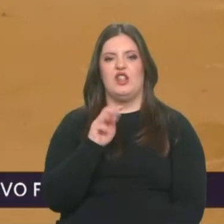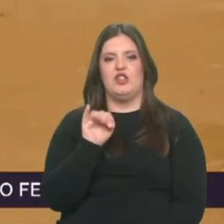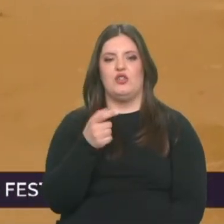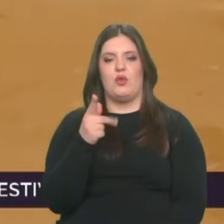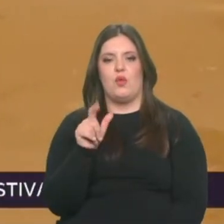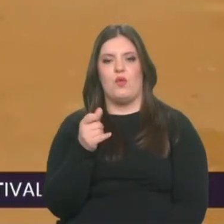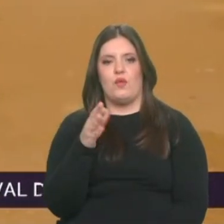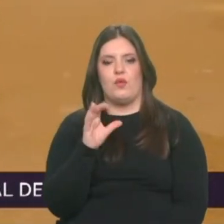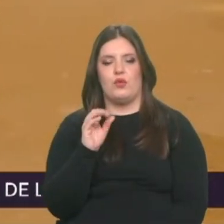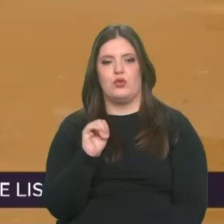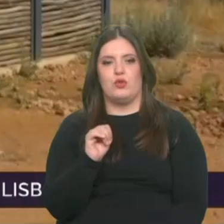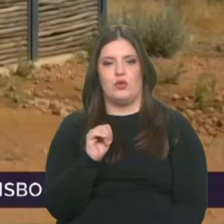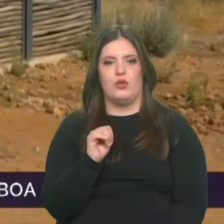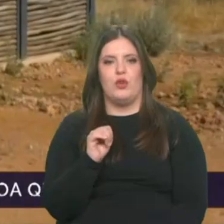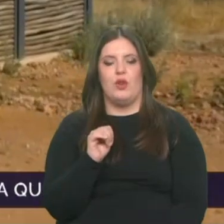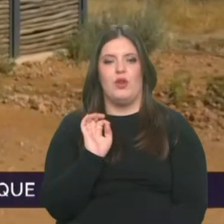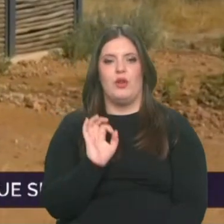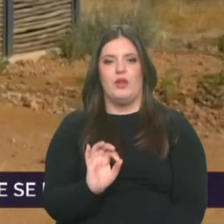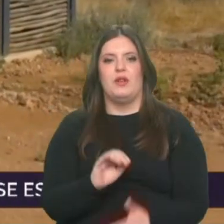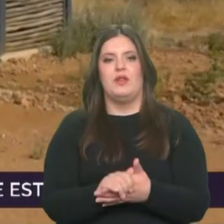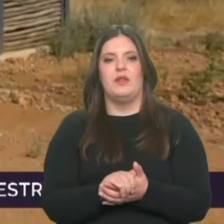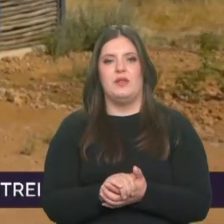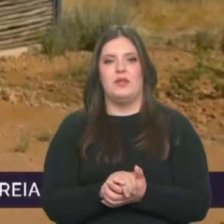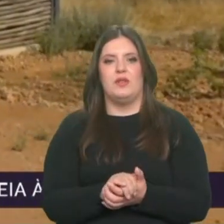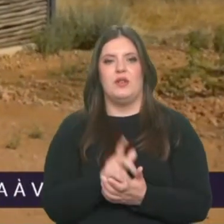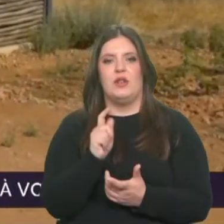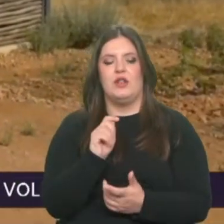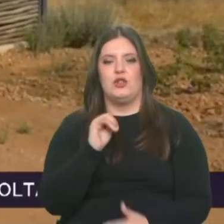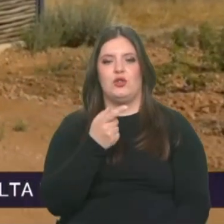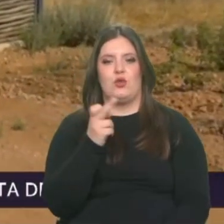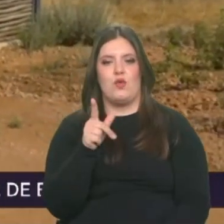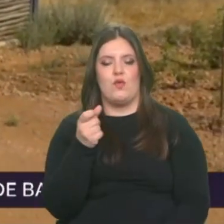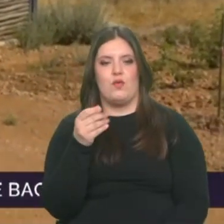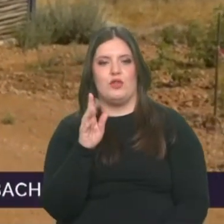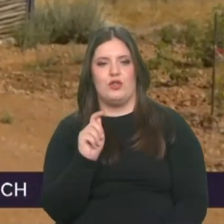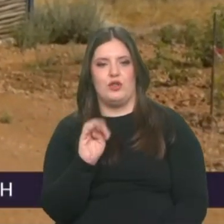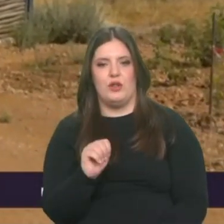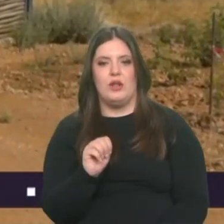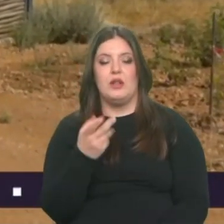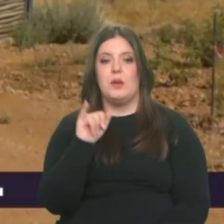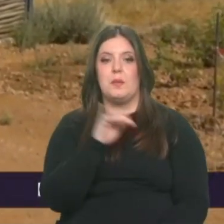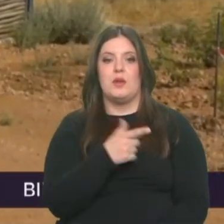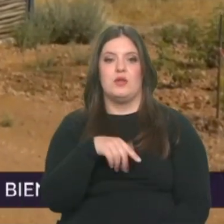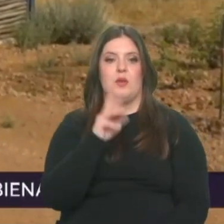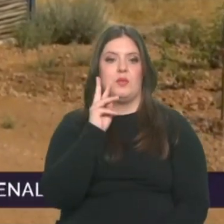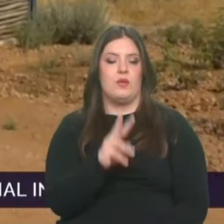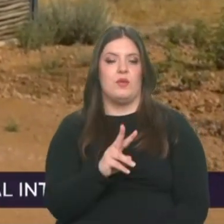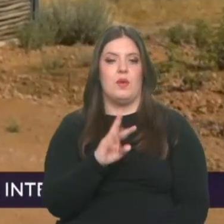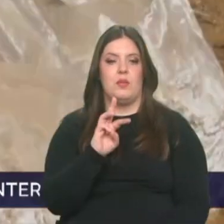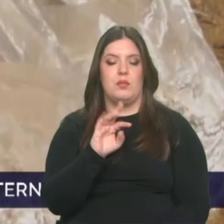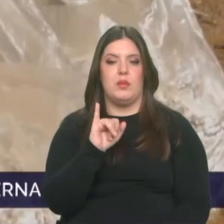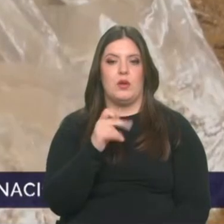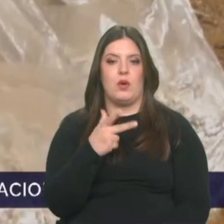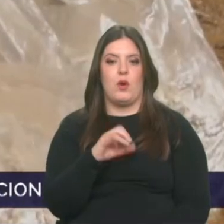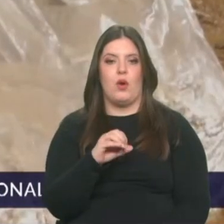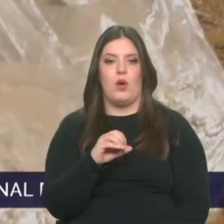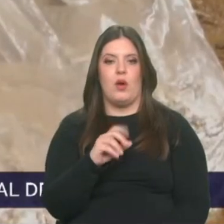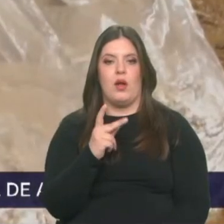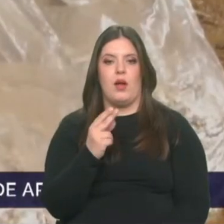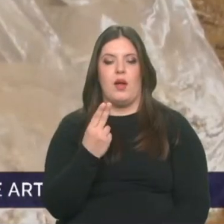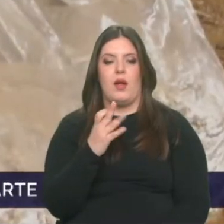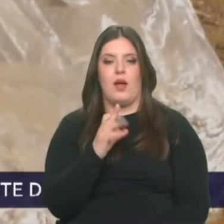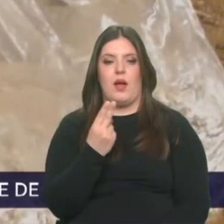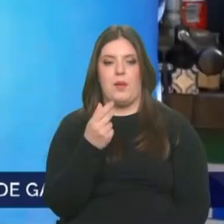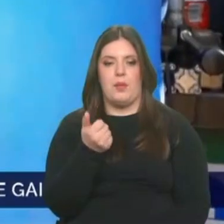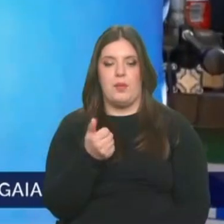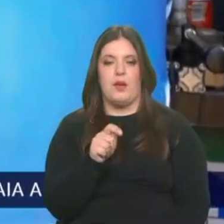não é? E no espaço sideral também. Vamos levar-os aos trunfos. E o que é que tem a ver com estas imagens que nós estamos a ver, nomeadamente o MicoHub, o projeto MicoHub?